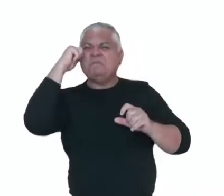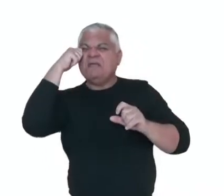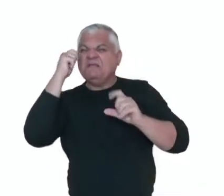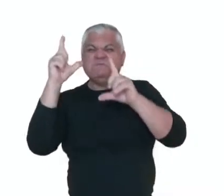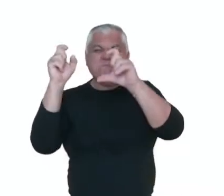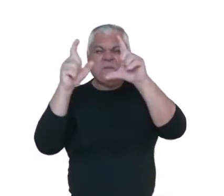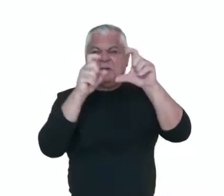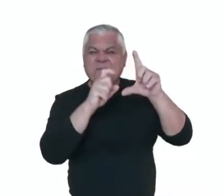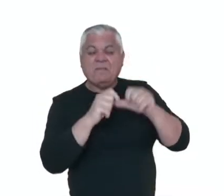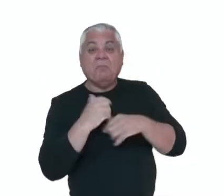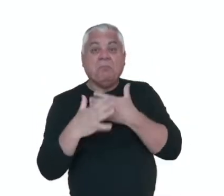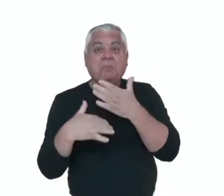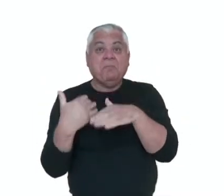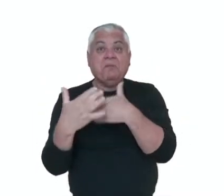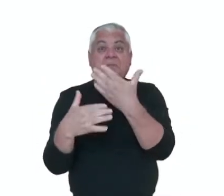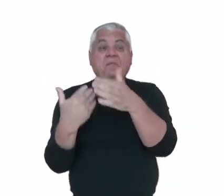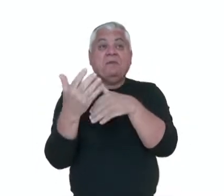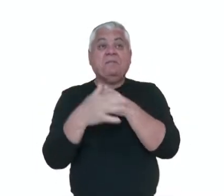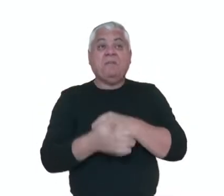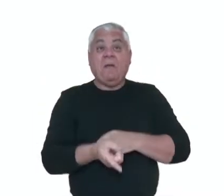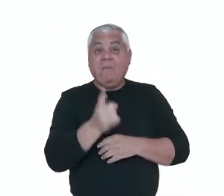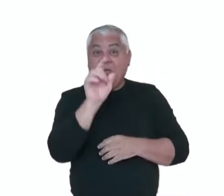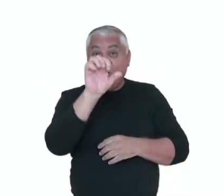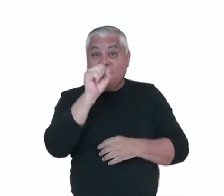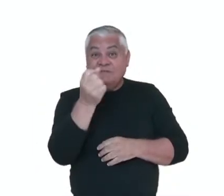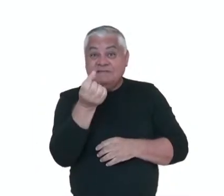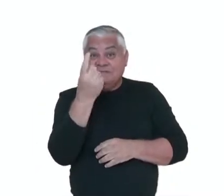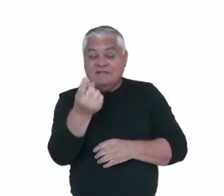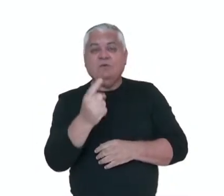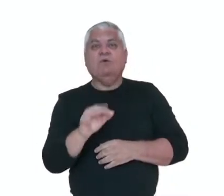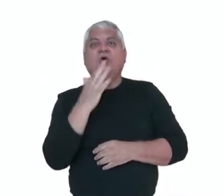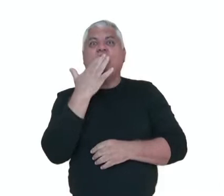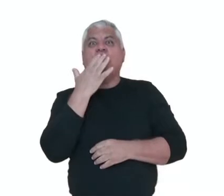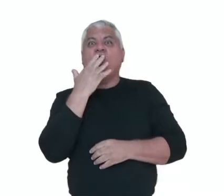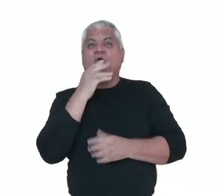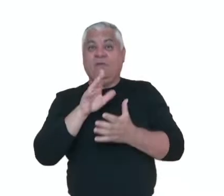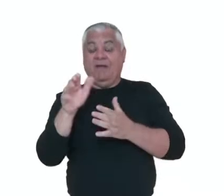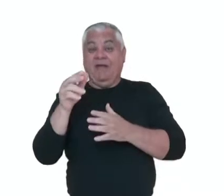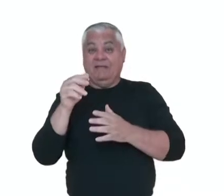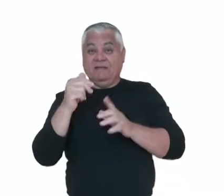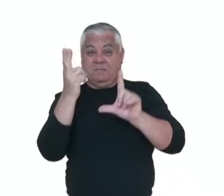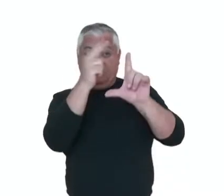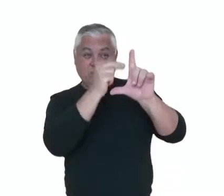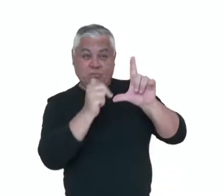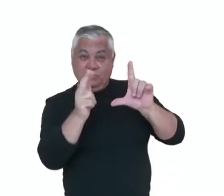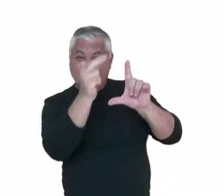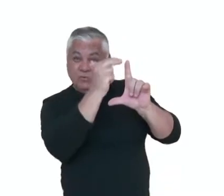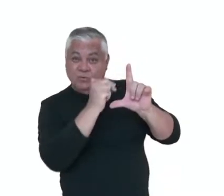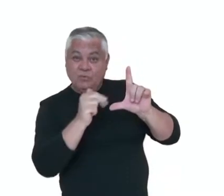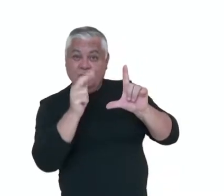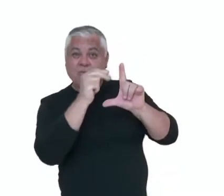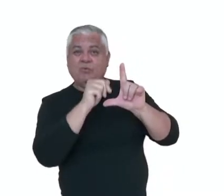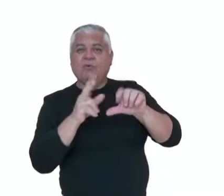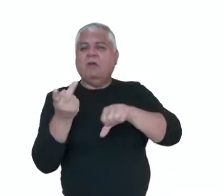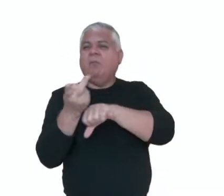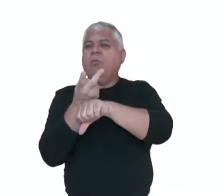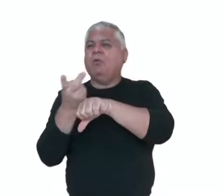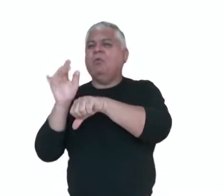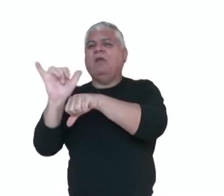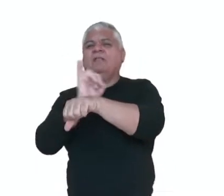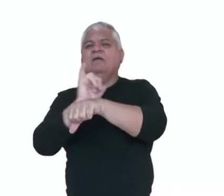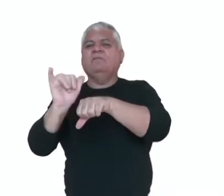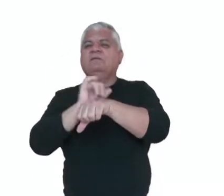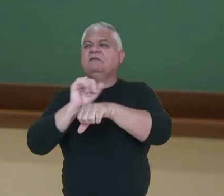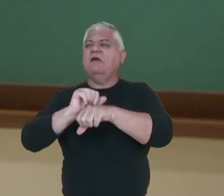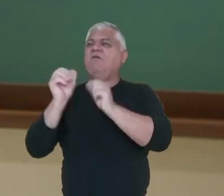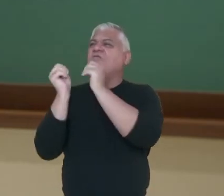em instantes e reproduz a mesma obra. As pinturas buscam uma alternativa, saindo dos estúdios e buscando na luz natural externa